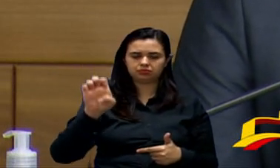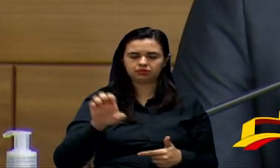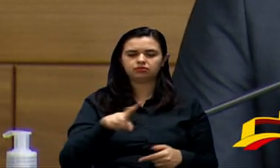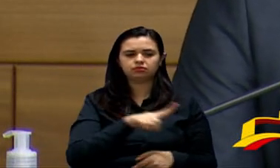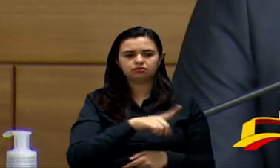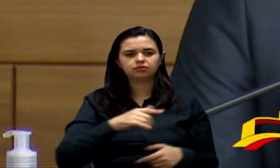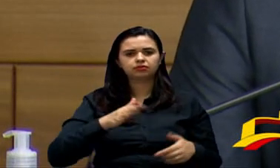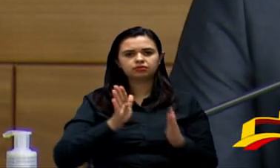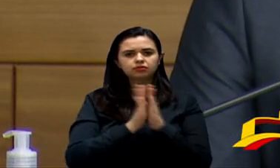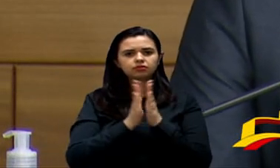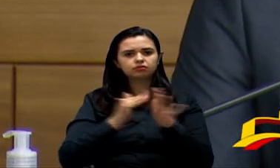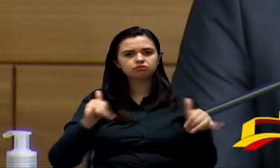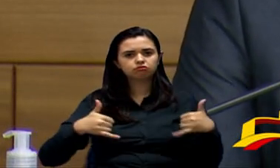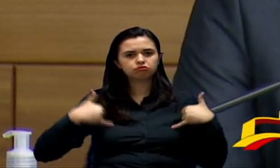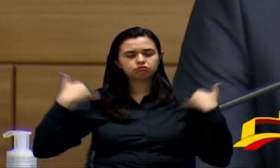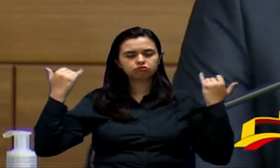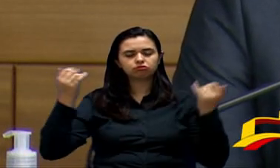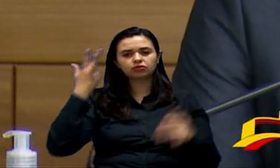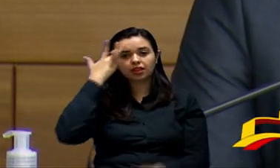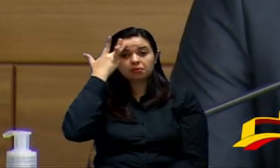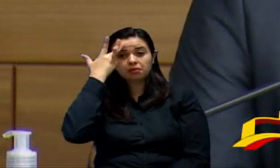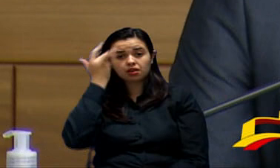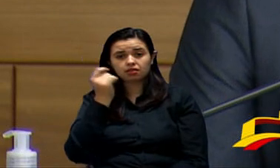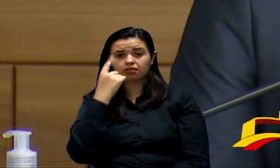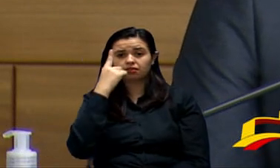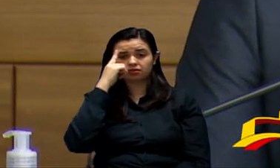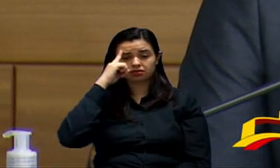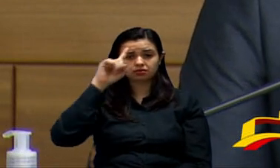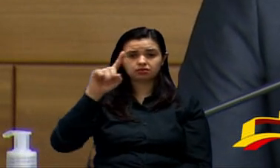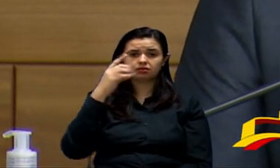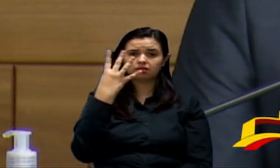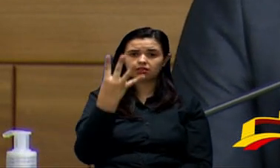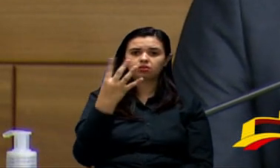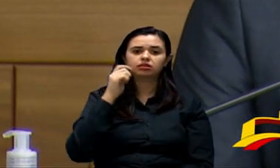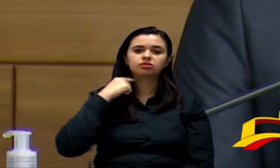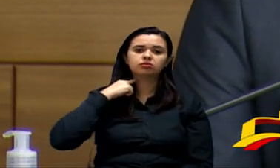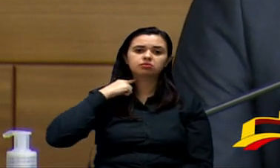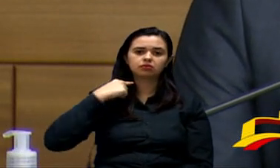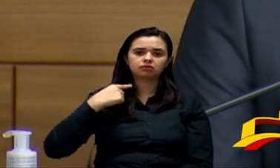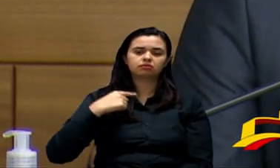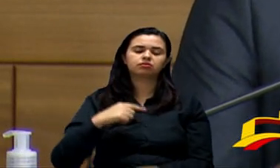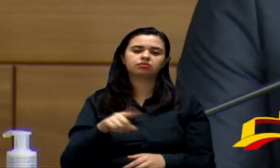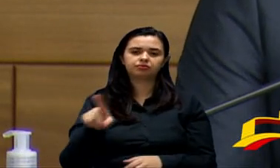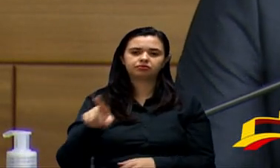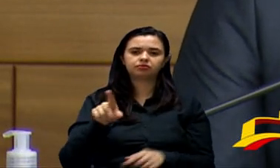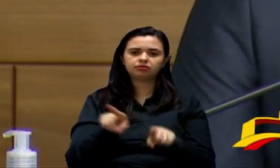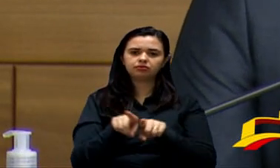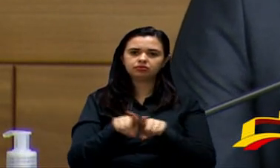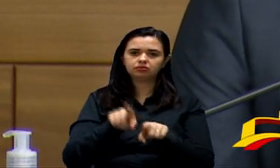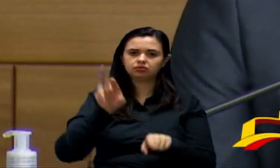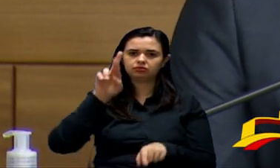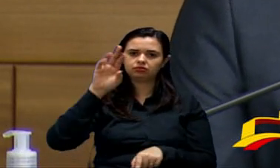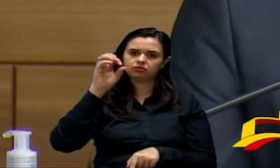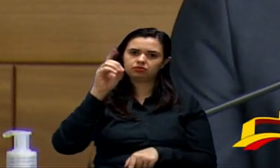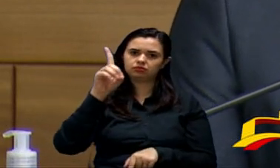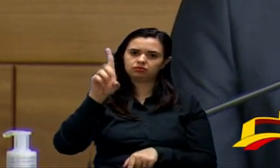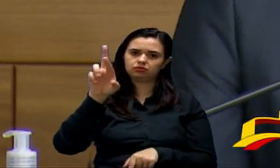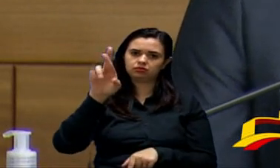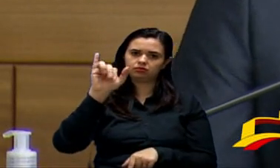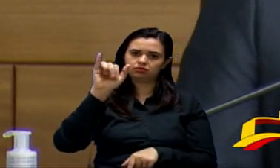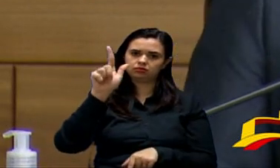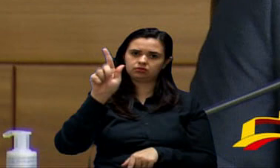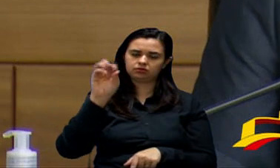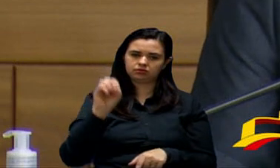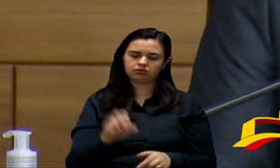ser comemorado amanhã, no dia 4 de maio, né, assinado pelo nobre vereador Rodrigo do Treviso. Também creio que vários vereadores, ou